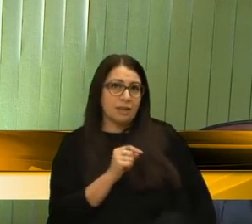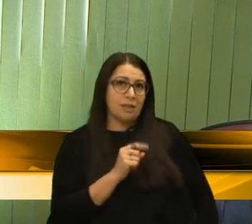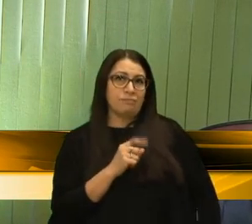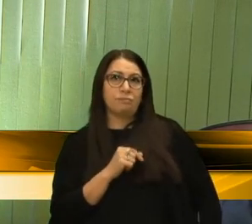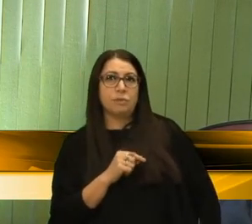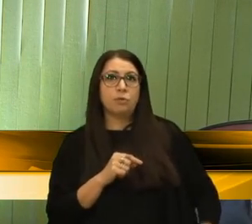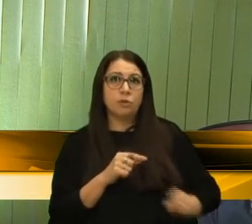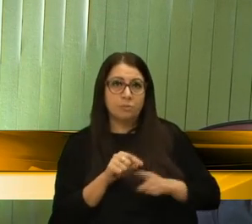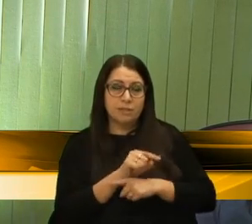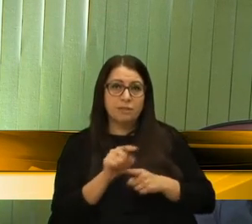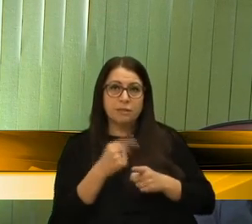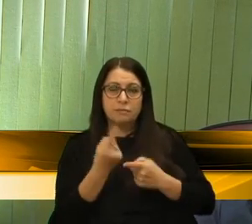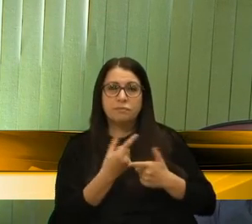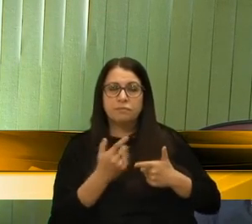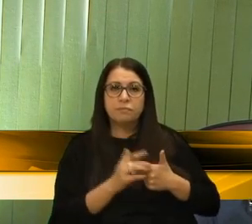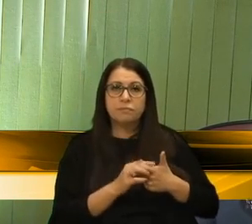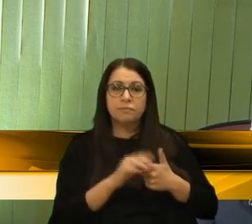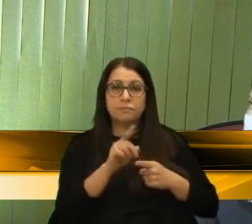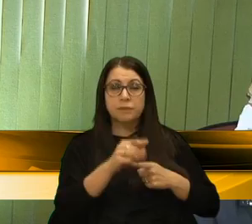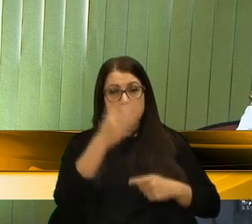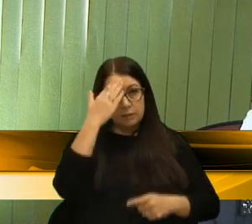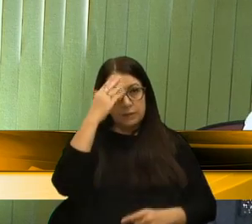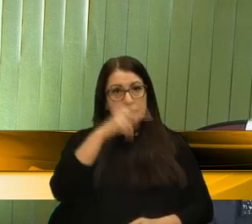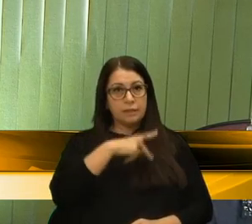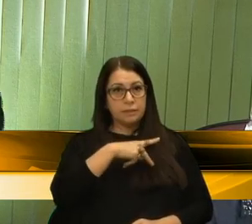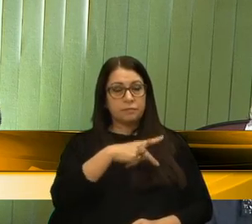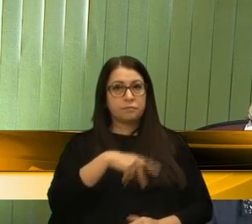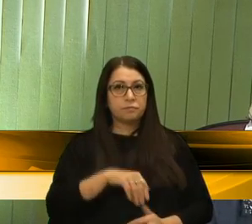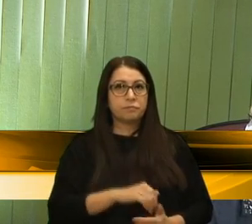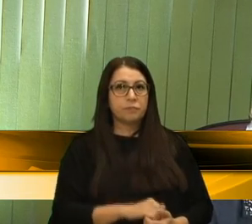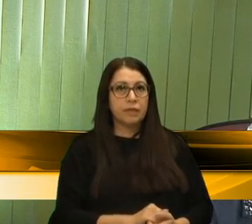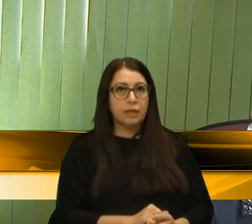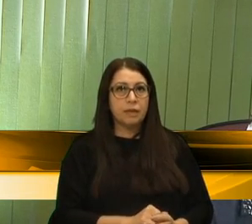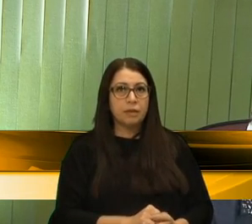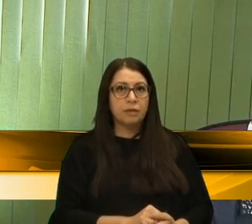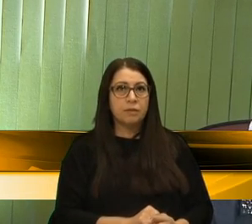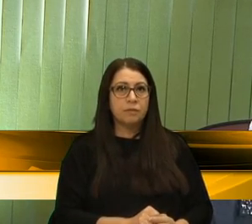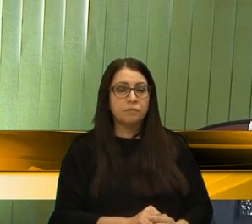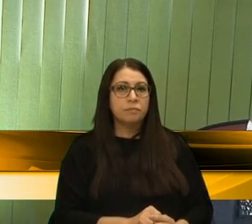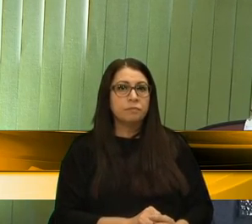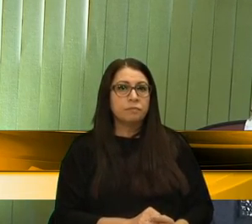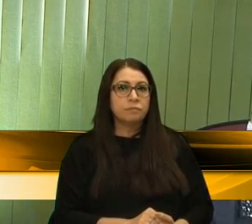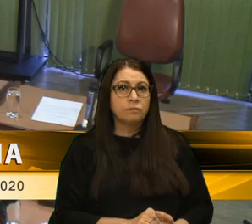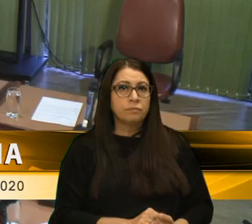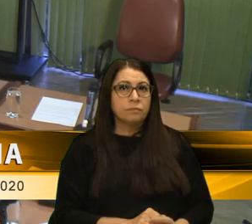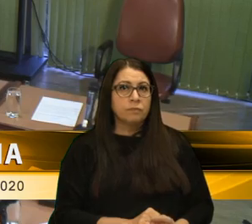é realmente pouca coisa. Muito obrigado, presidente. Era isso. Próximo.